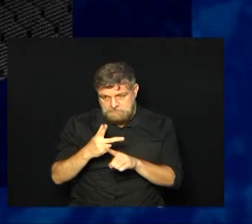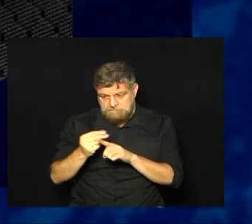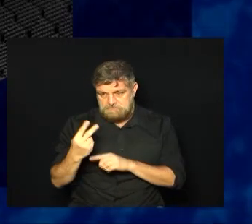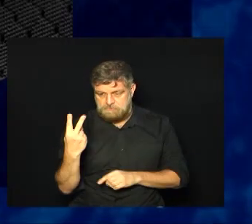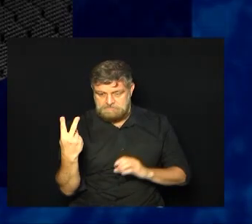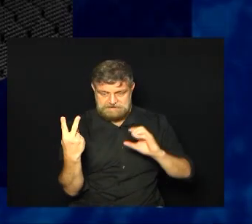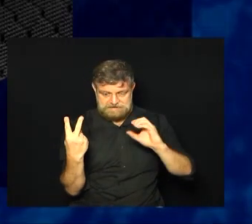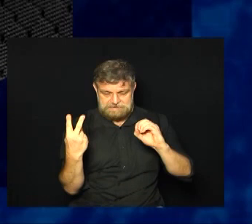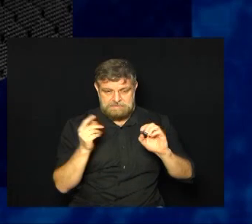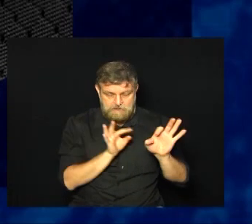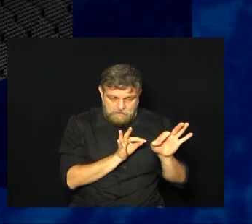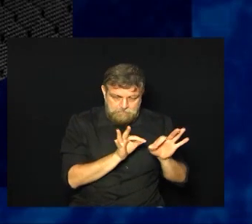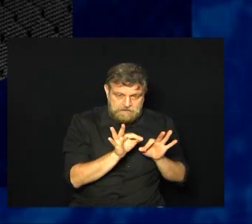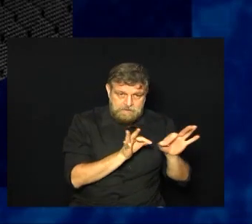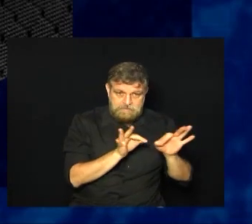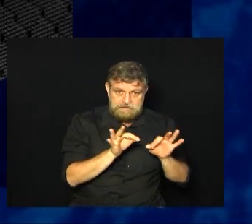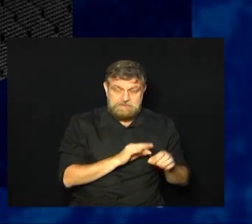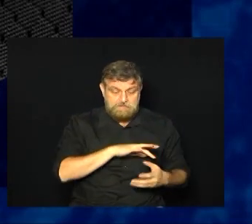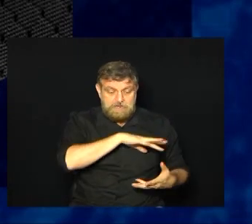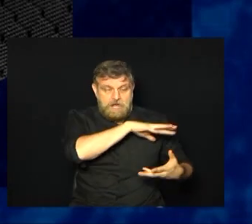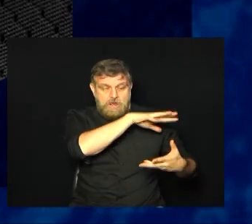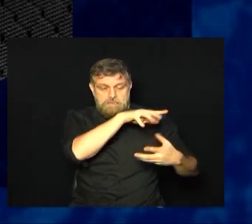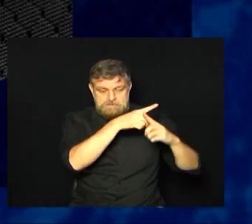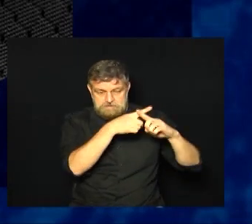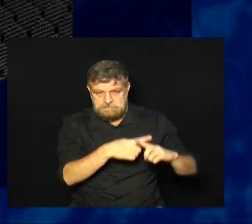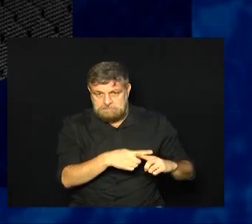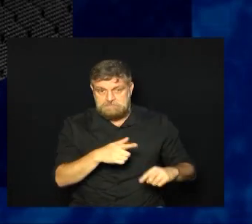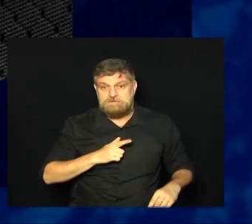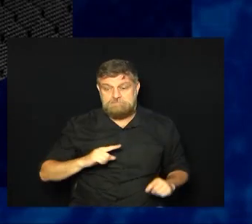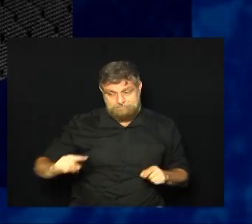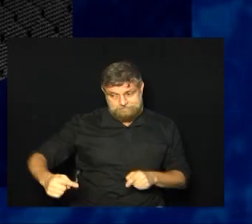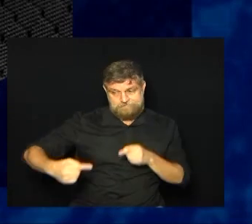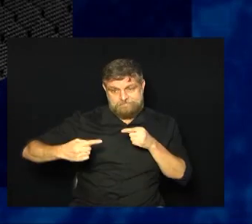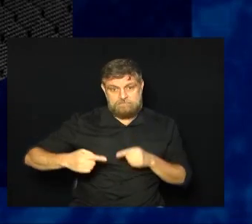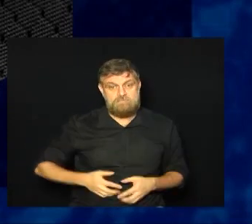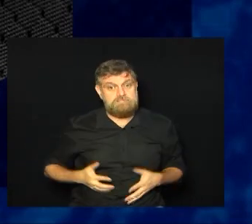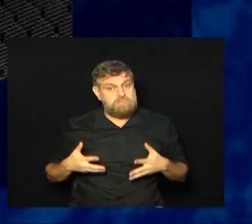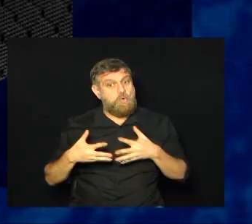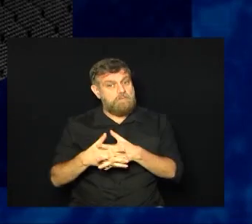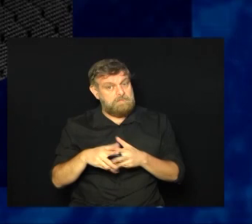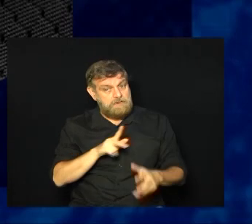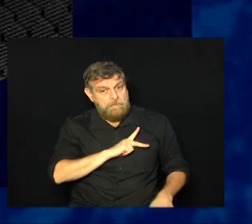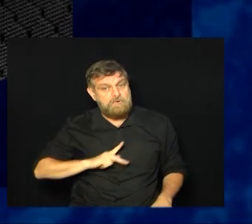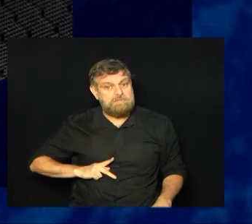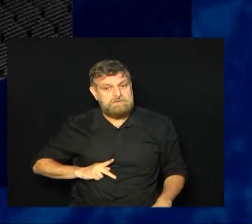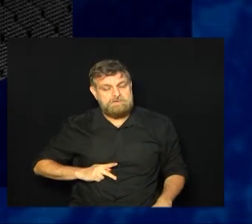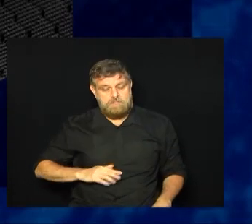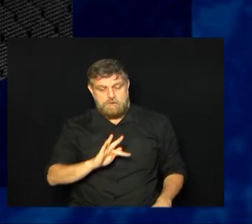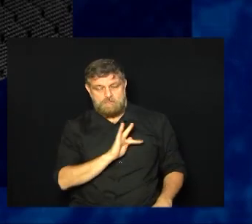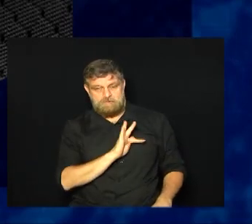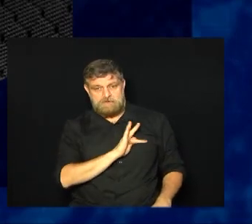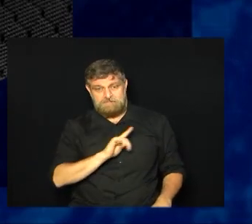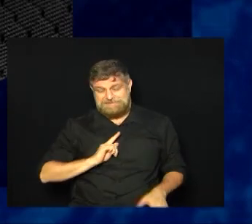2-0, está se preparando para o Mundial. Então é um duelo complicado para a Macaca. Técnico Gilson Kleina já